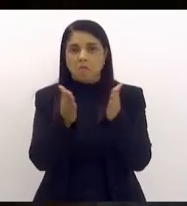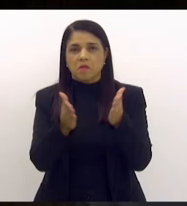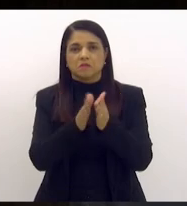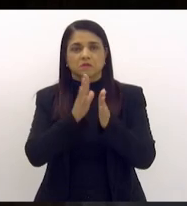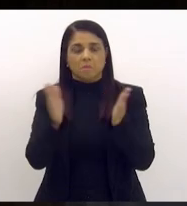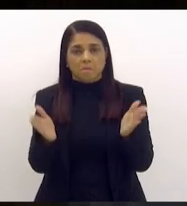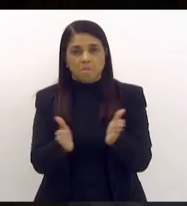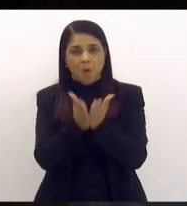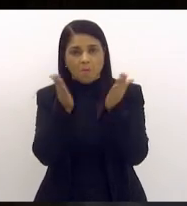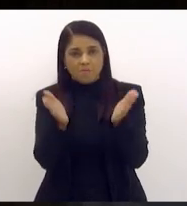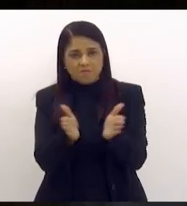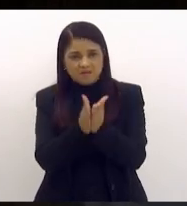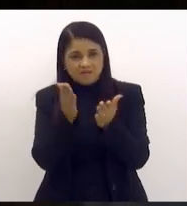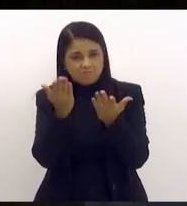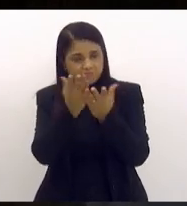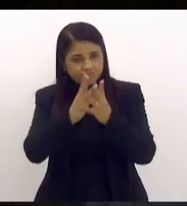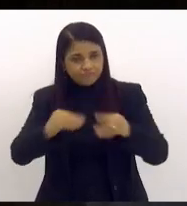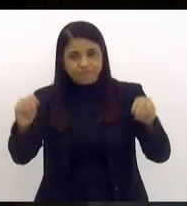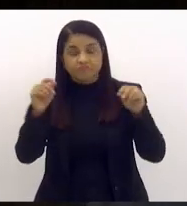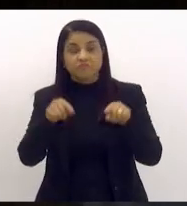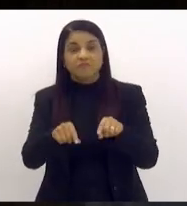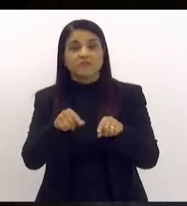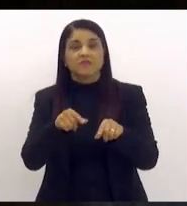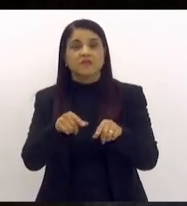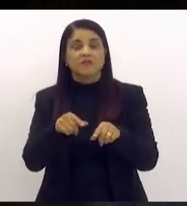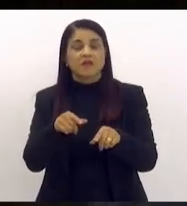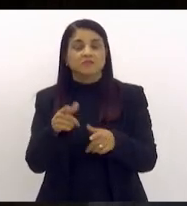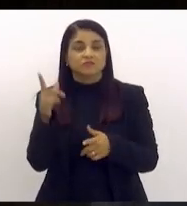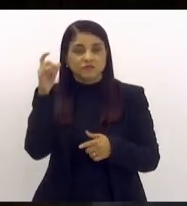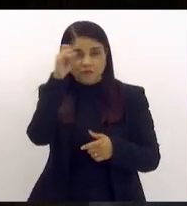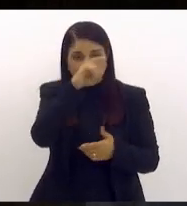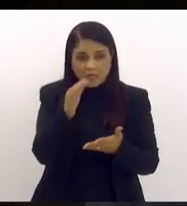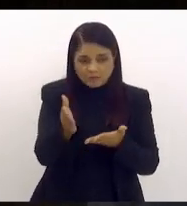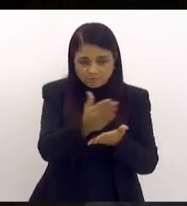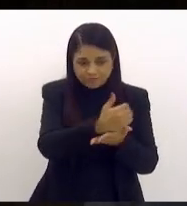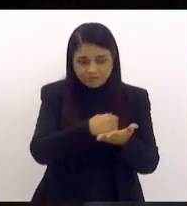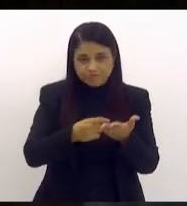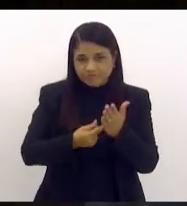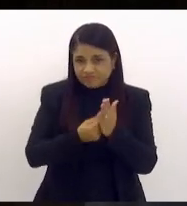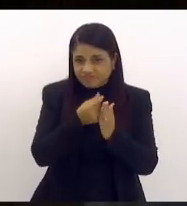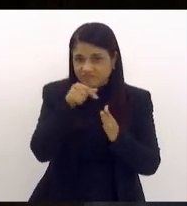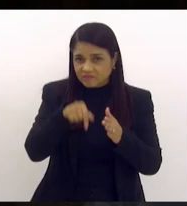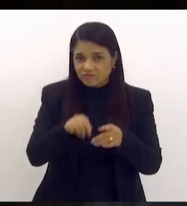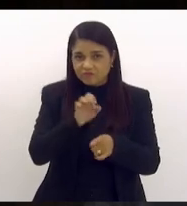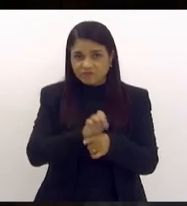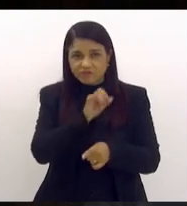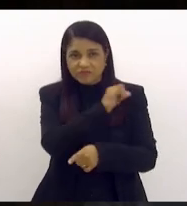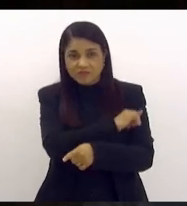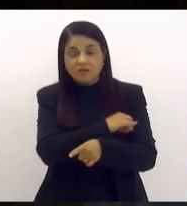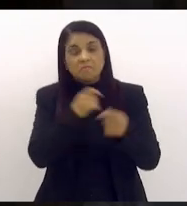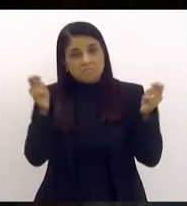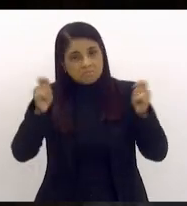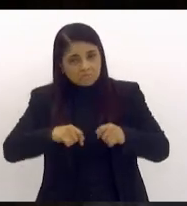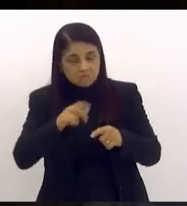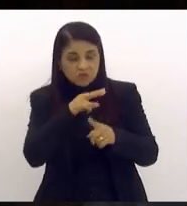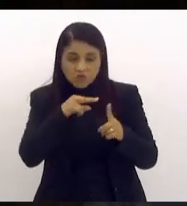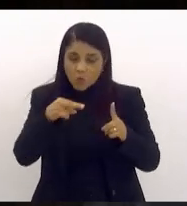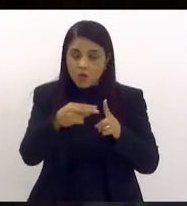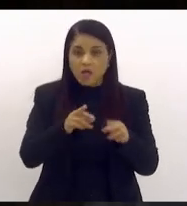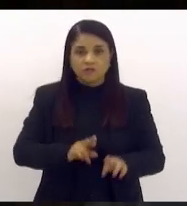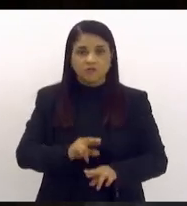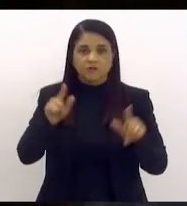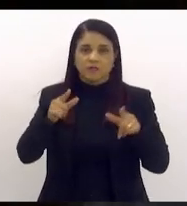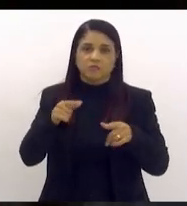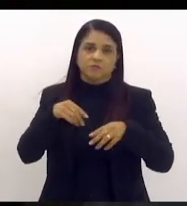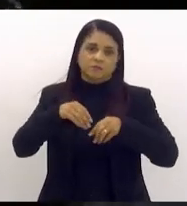enfrentar a dificuldade financeira que o Estado do Rio de Janeiro tem só é possível a partir de um olhar diferenciado para esta Terra Muito